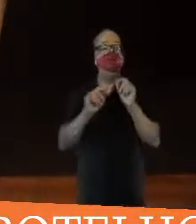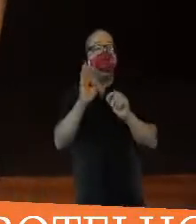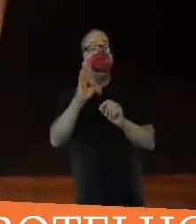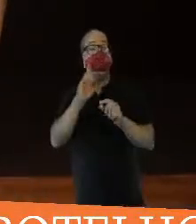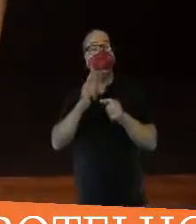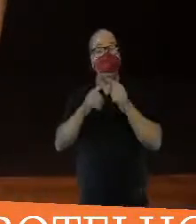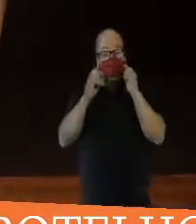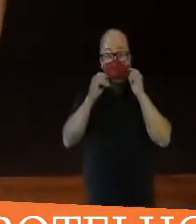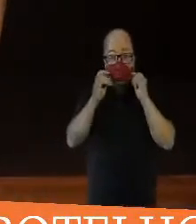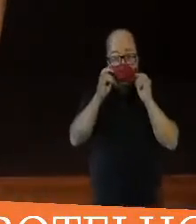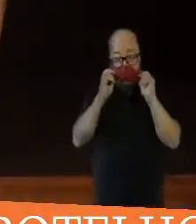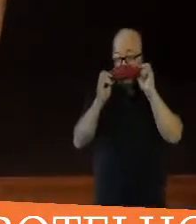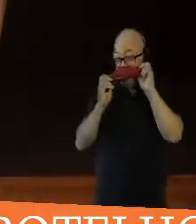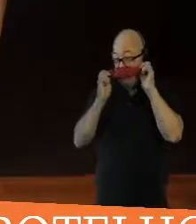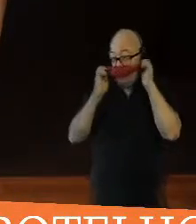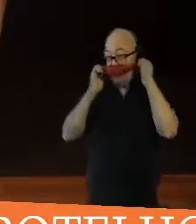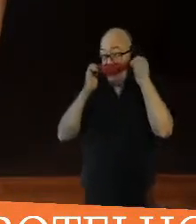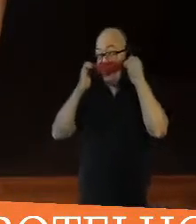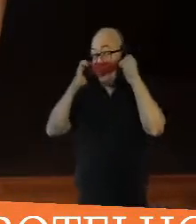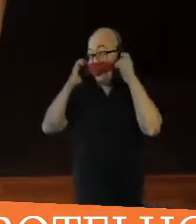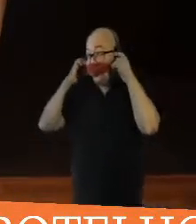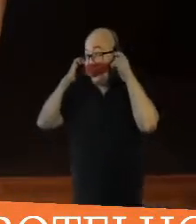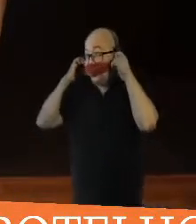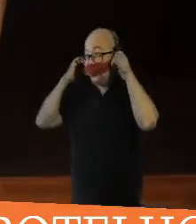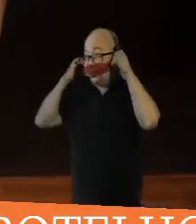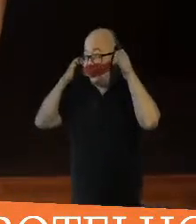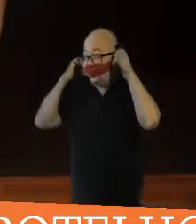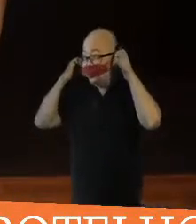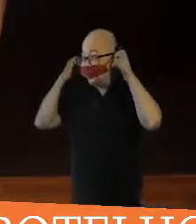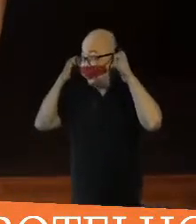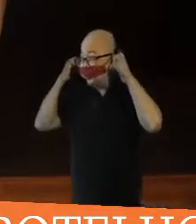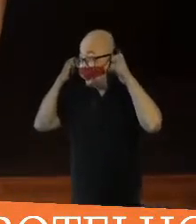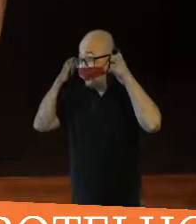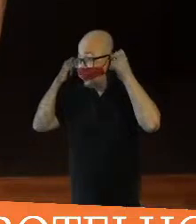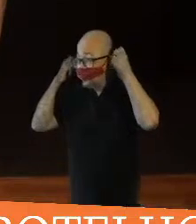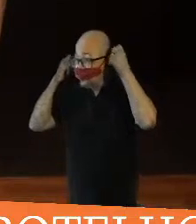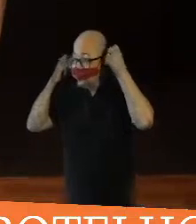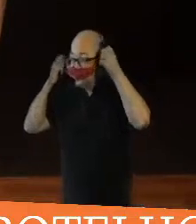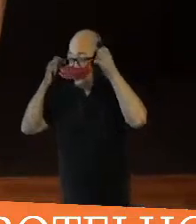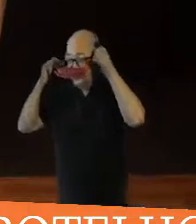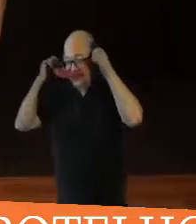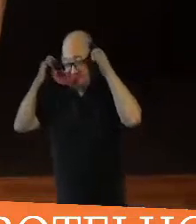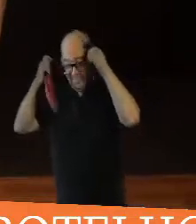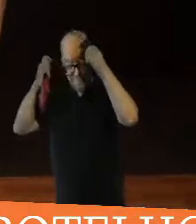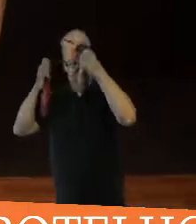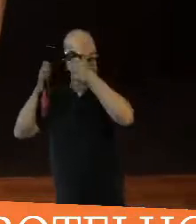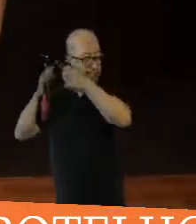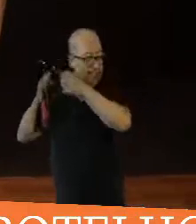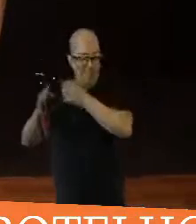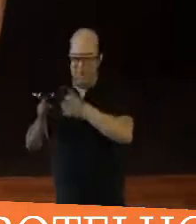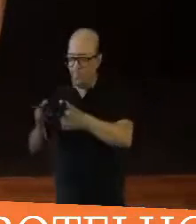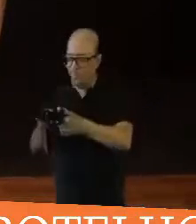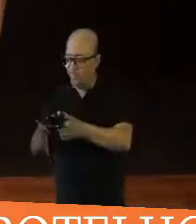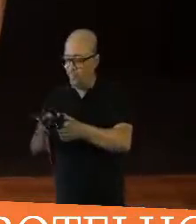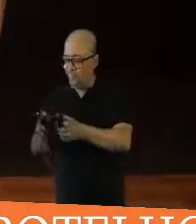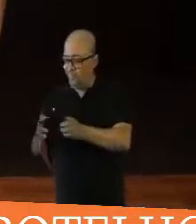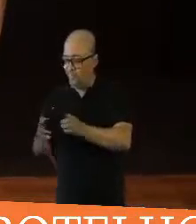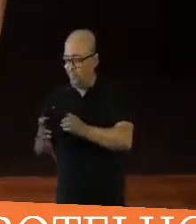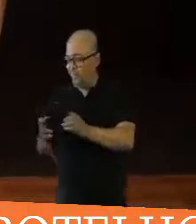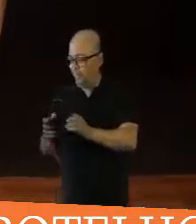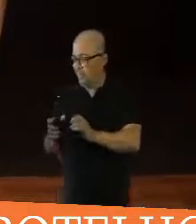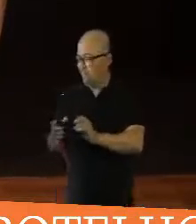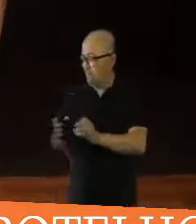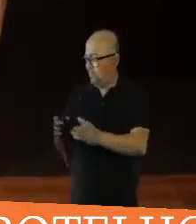um roteiro de músicas, a gente conseguiu transformar tudo aquilo numa radionovela, que é exatamente o que acontecia,